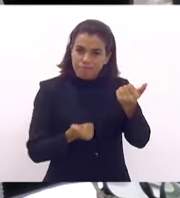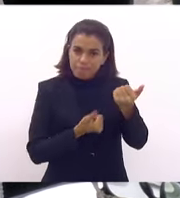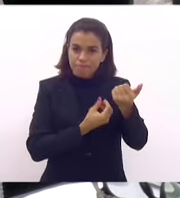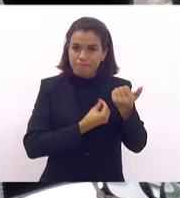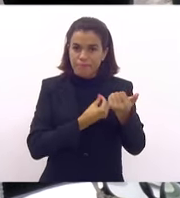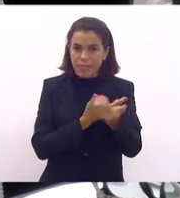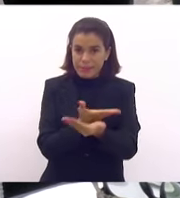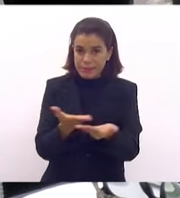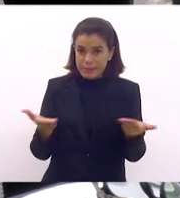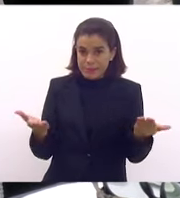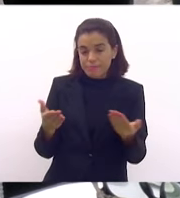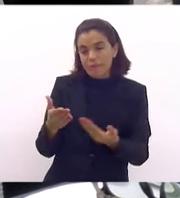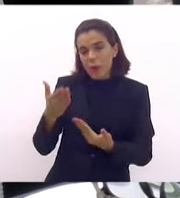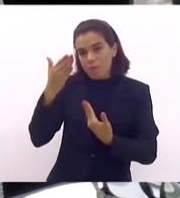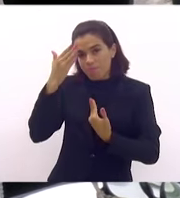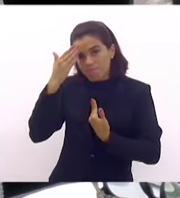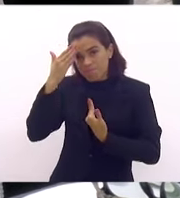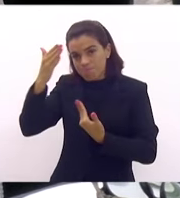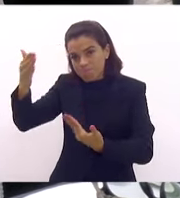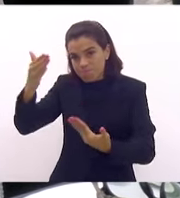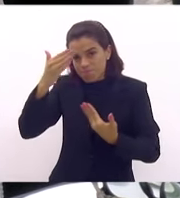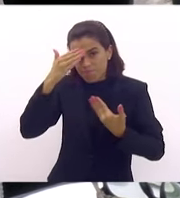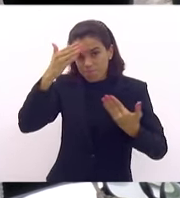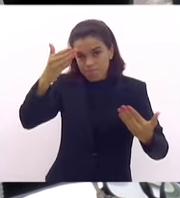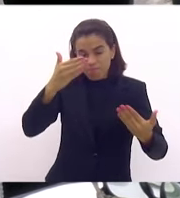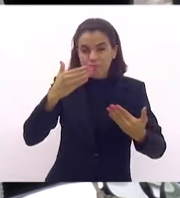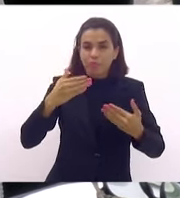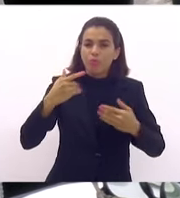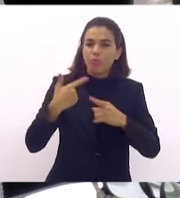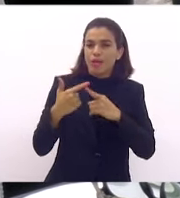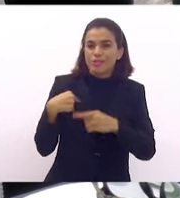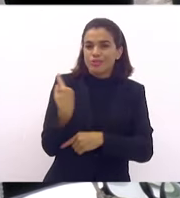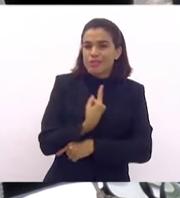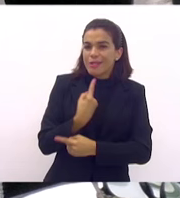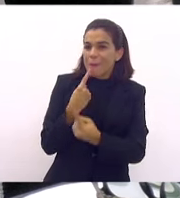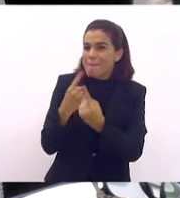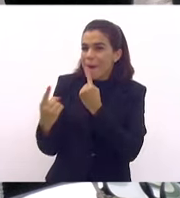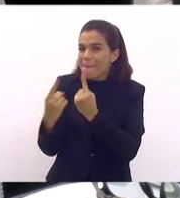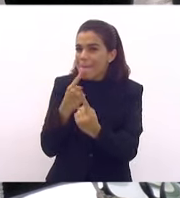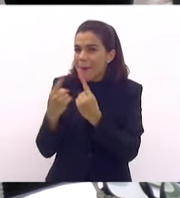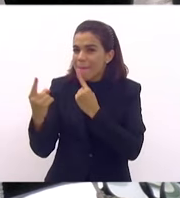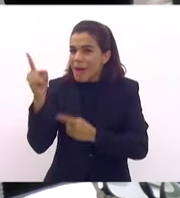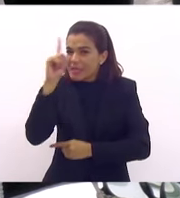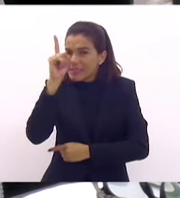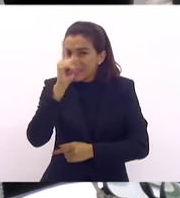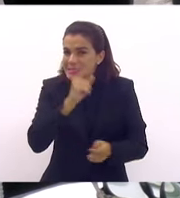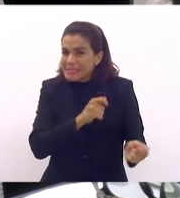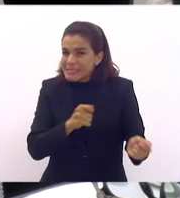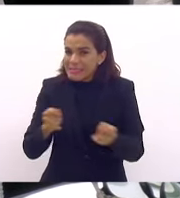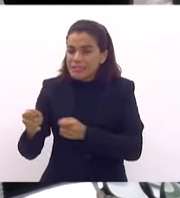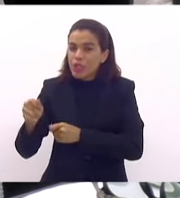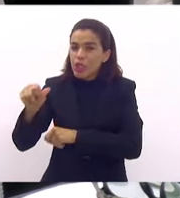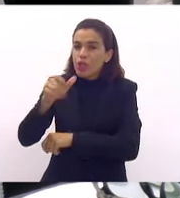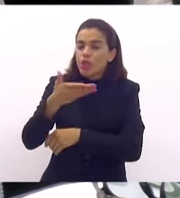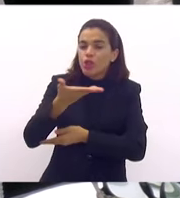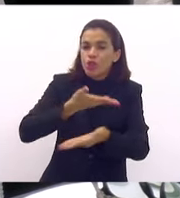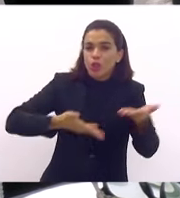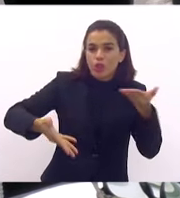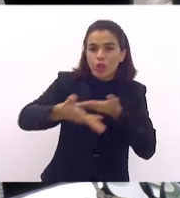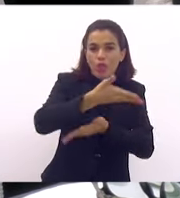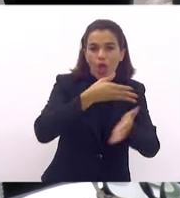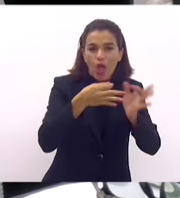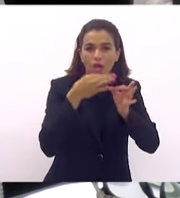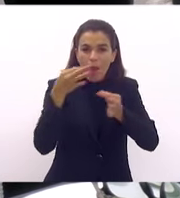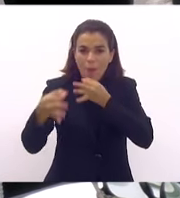aqui. Então, fica aqui o nosso reconhecimento com quem a gente dialoga todo dia, troca informações, pareceres, decidem pelos